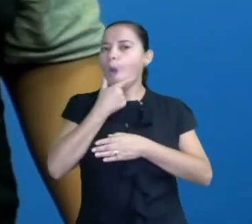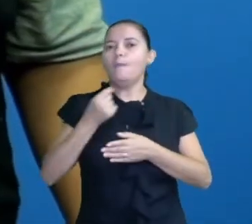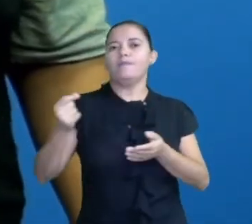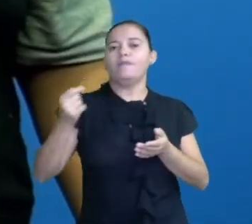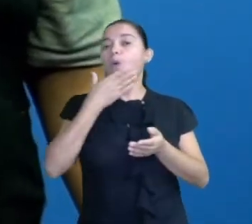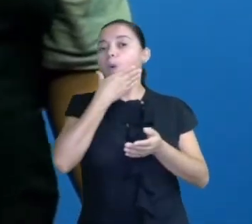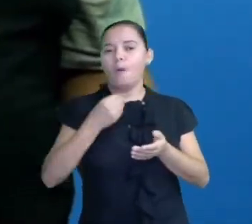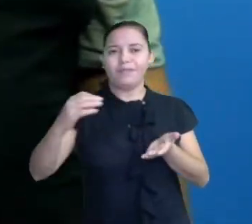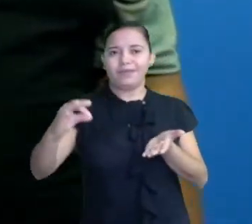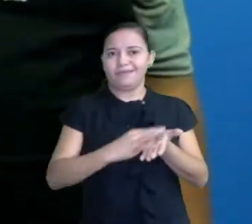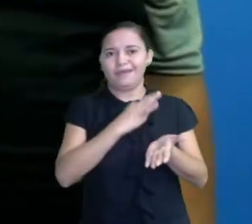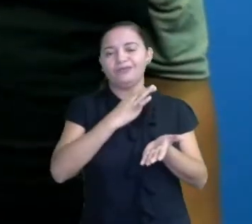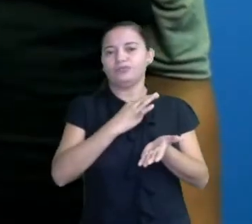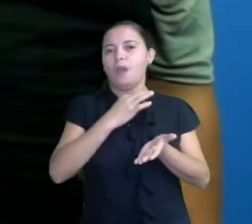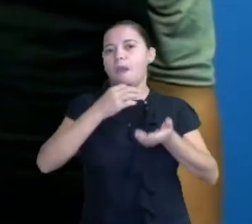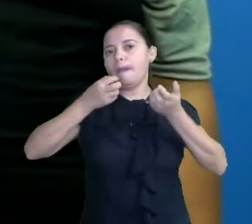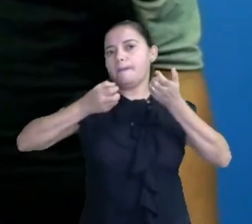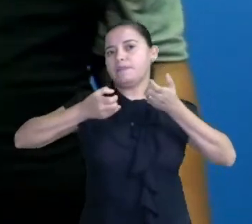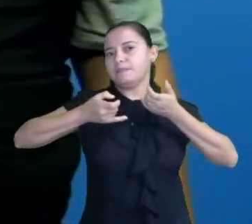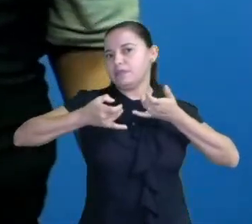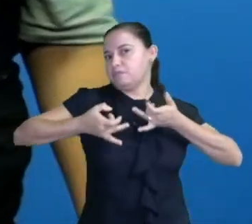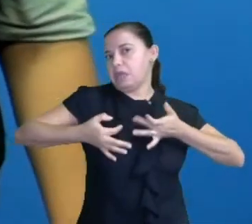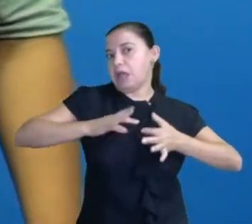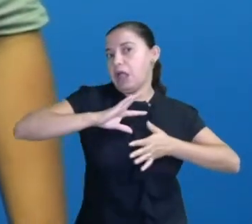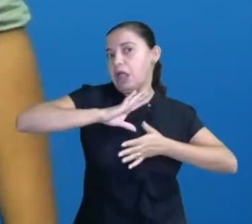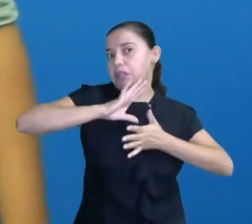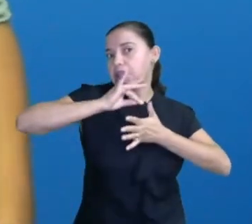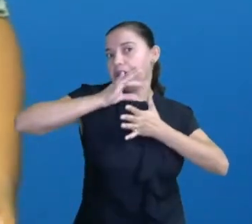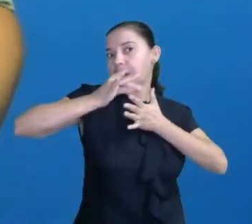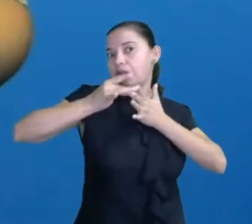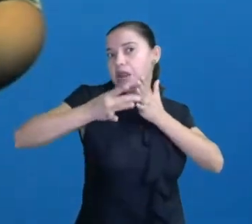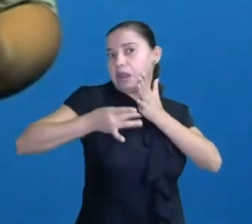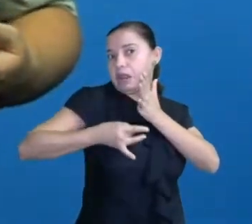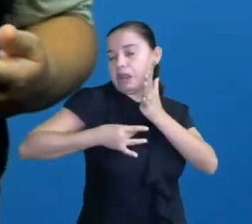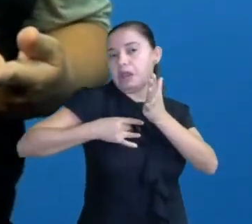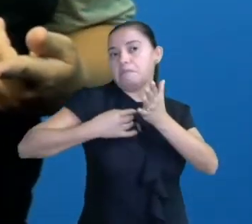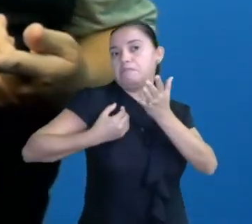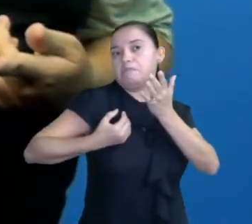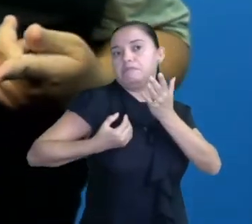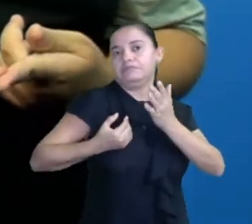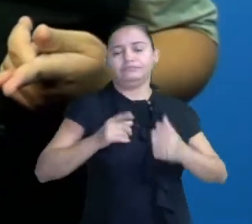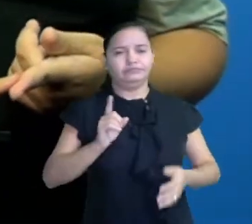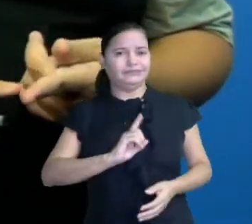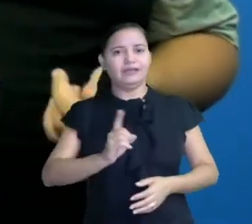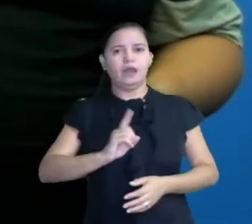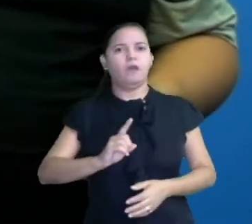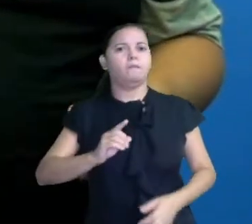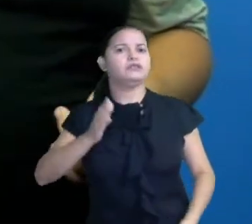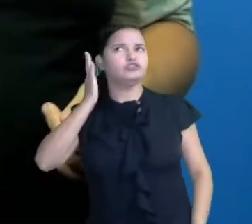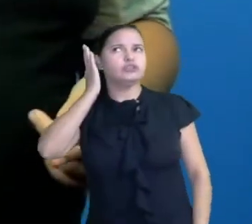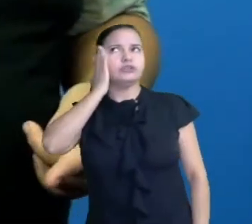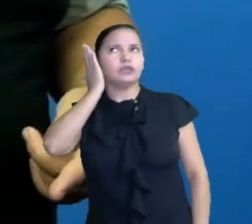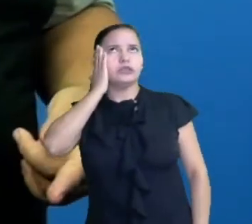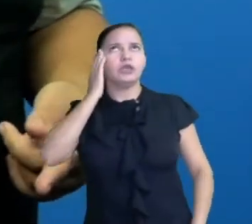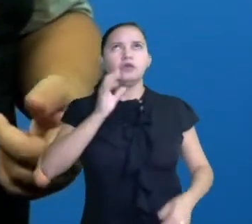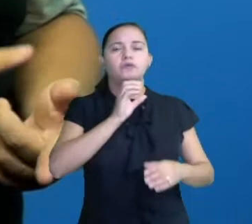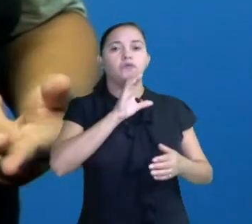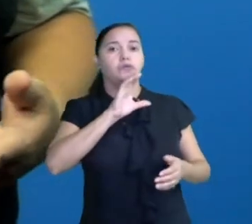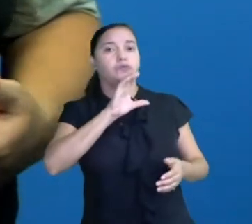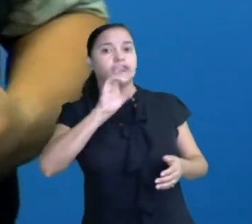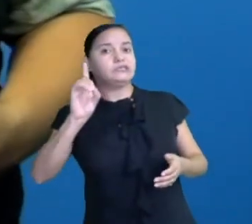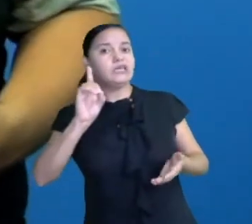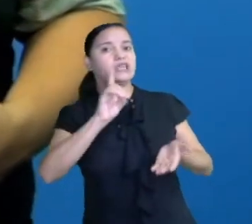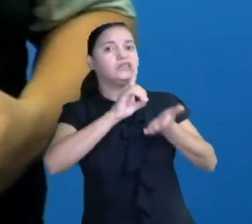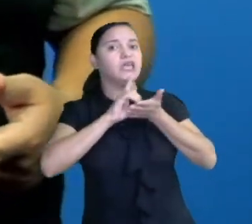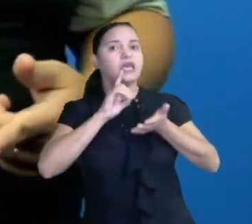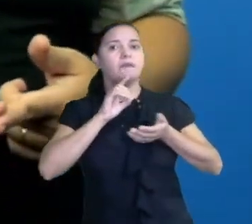informações, mas durante o nosso conhecimento prévio, a gente percebeu que o CD é emprestado, que o CD não seria